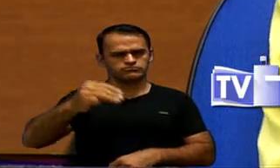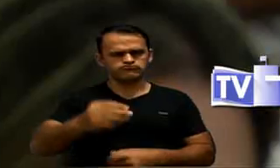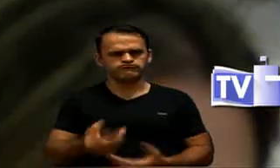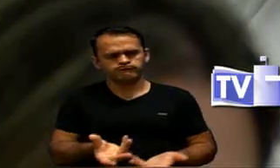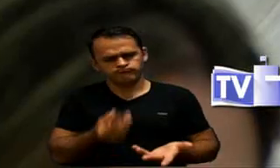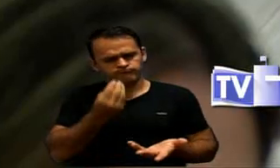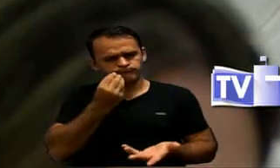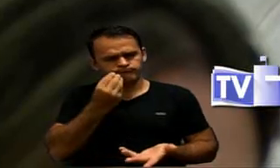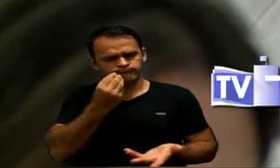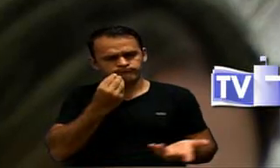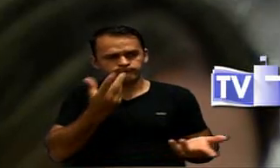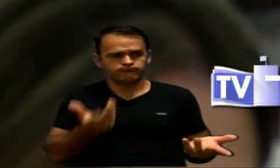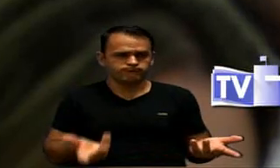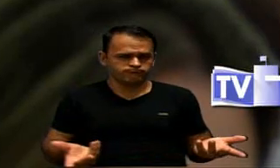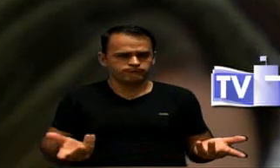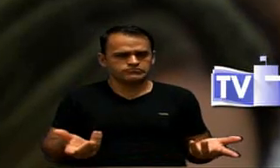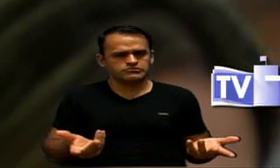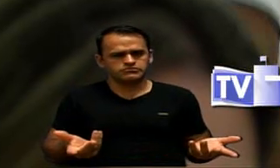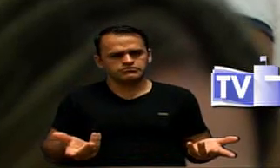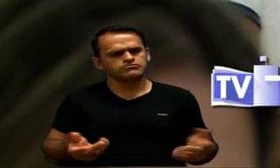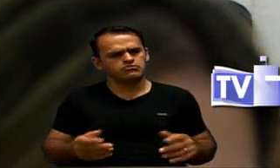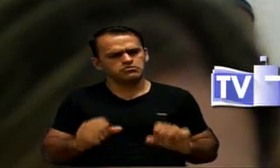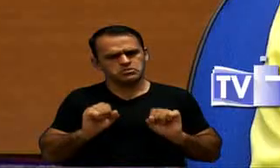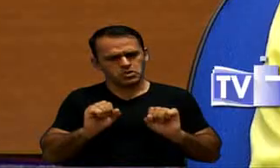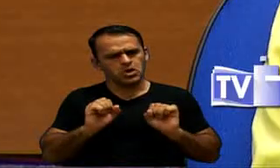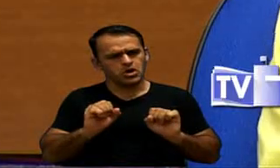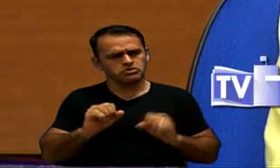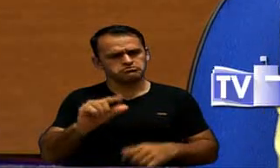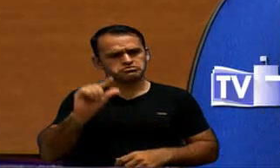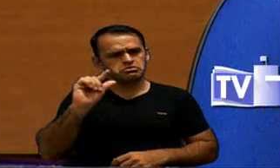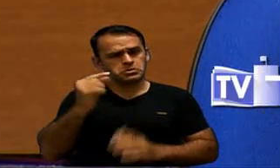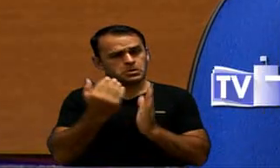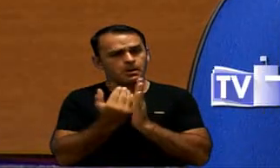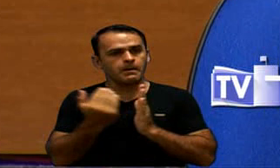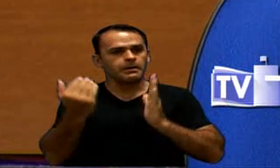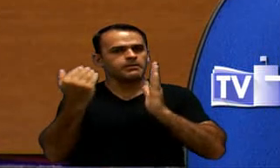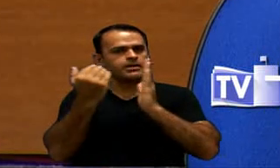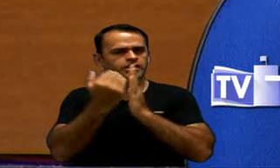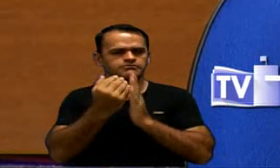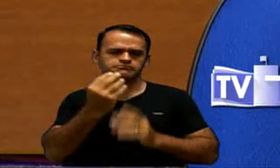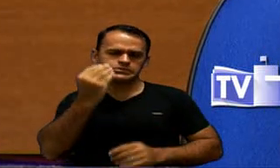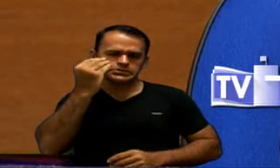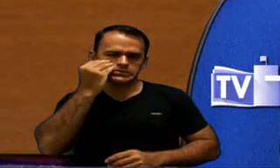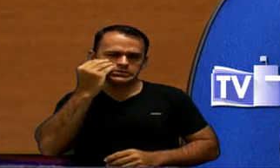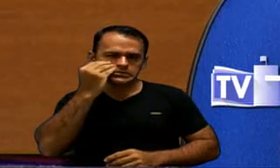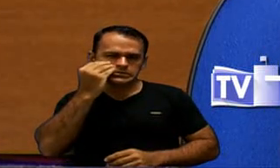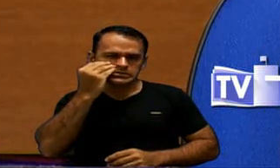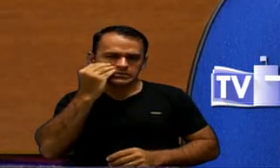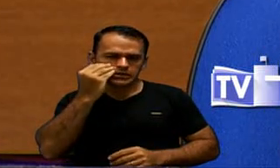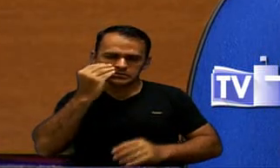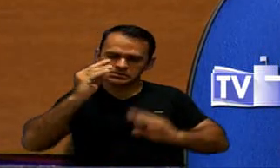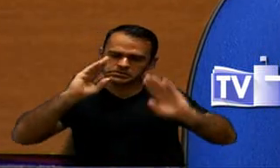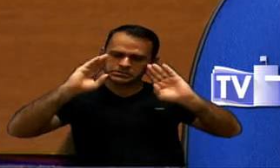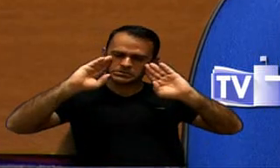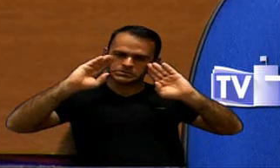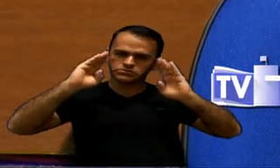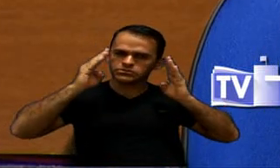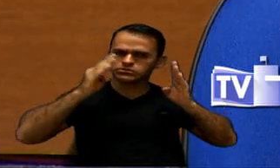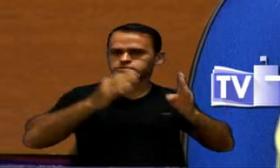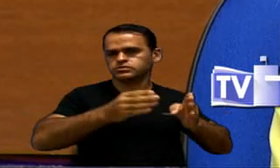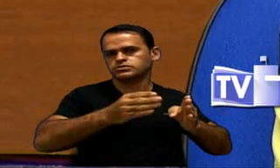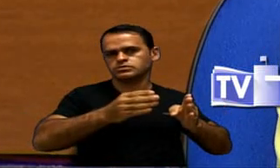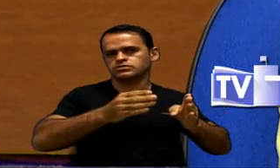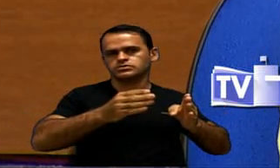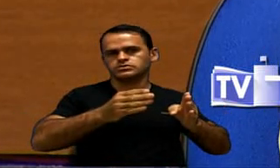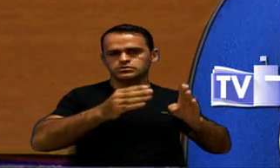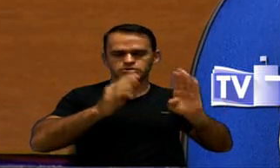que a gente vai abrir para falar mais um pouquinho, né? Mas só para tentar concentrar, para